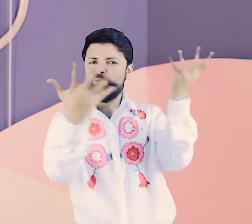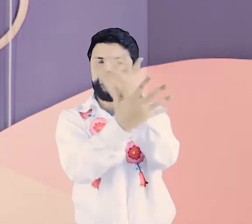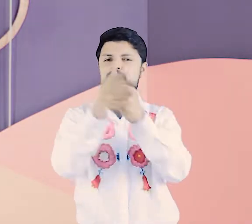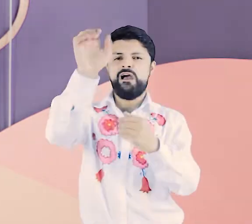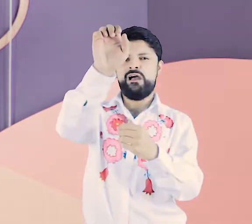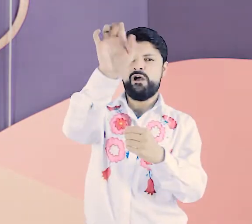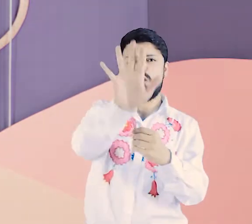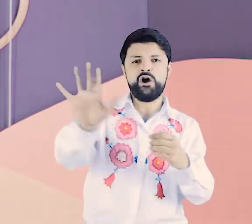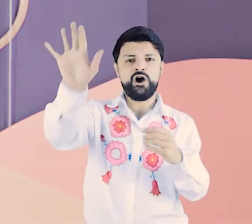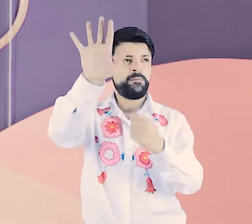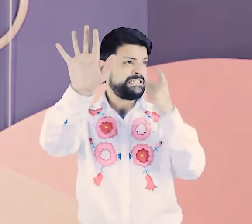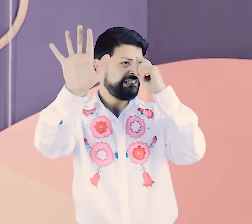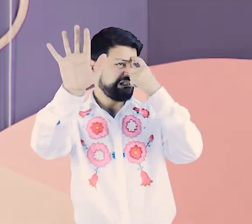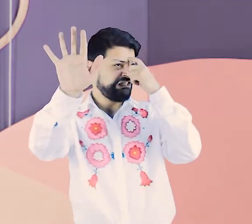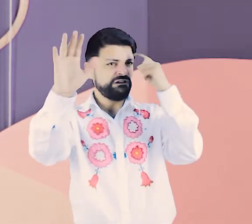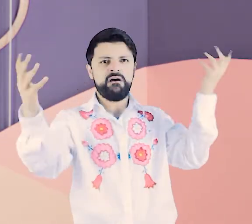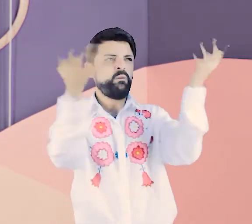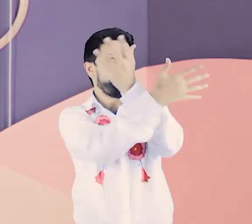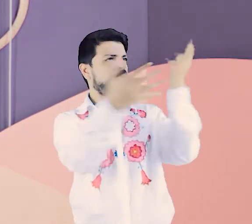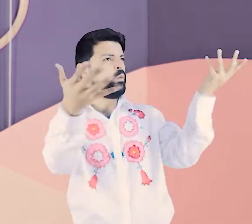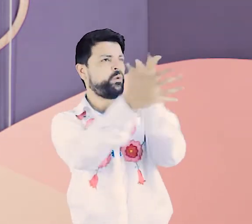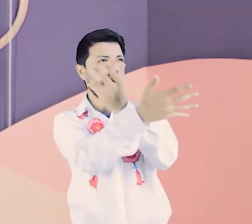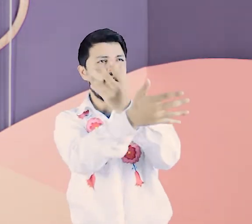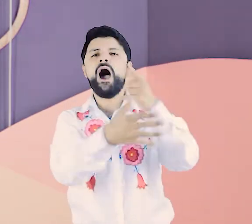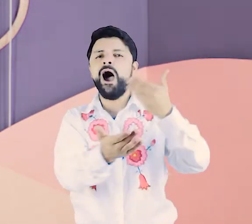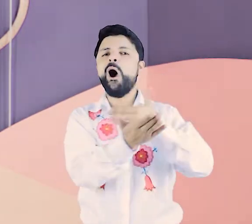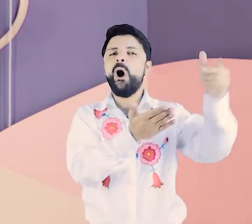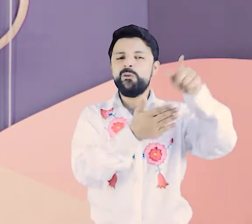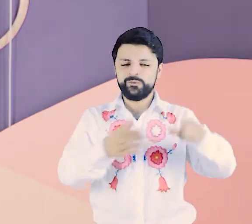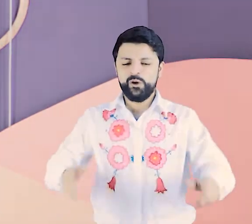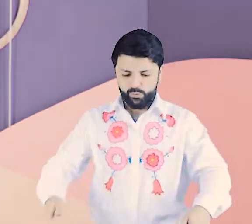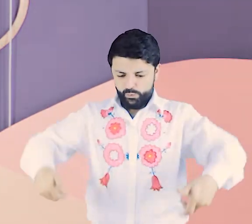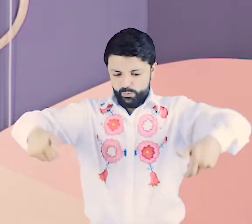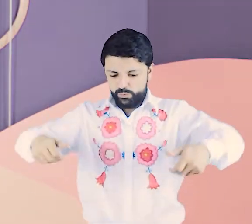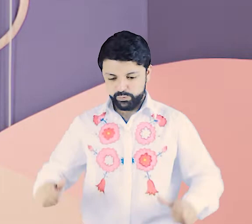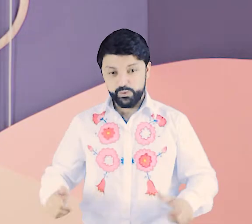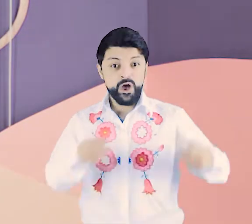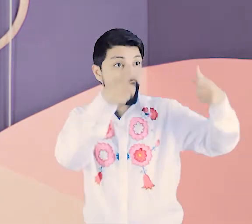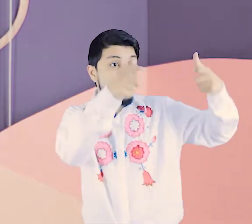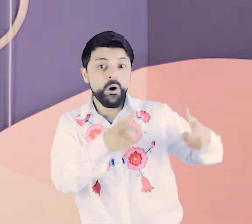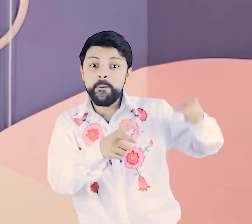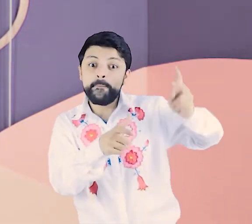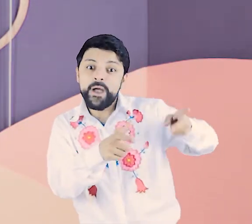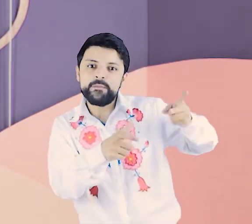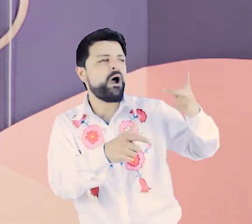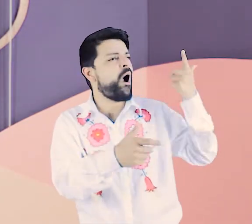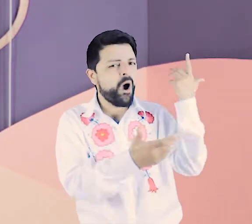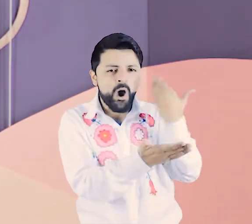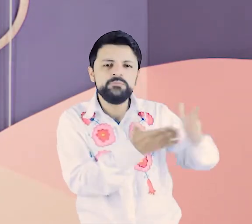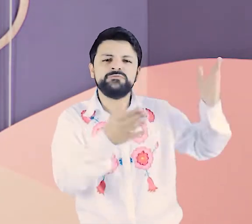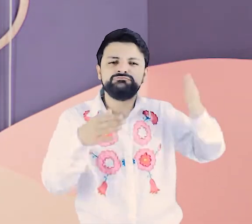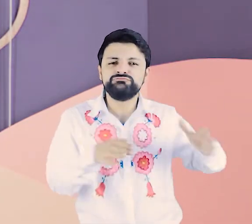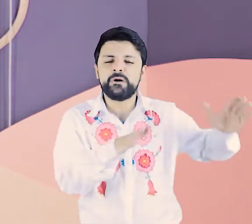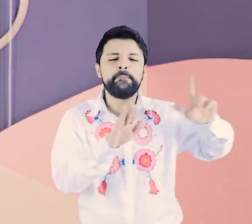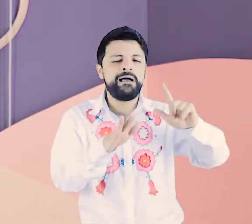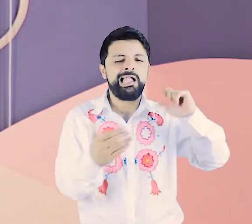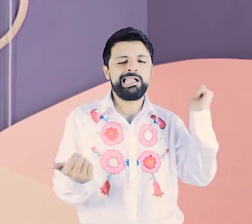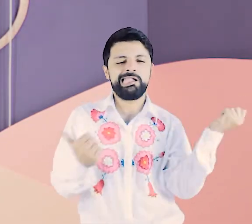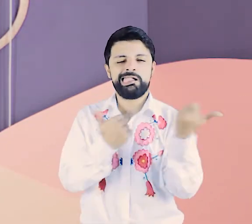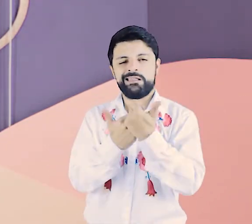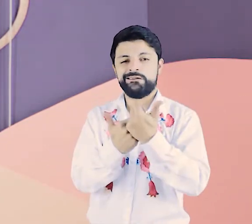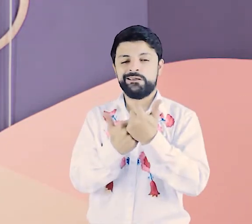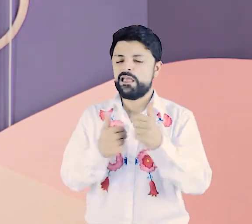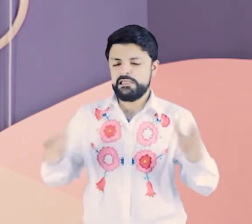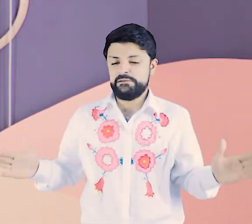Índia e a Europa, o harmônio chegou por lá e logo começou a ser fabricado localmente, mas com algumas